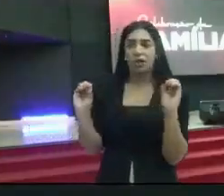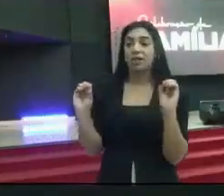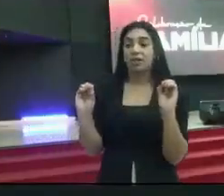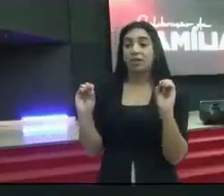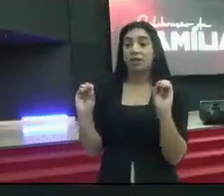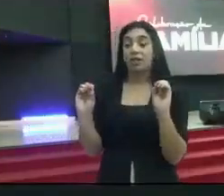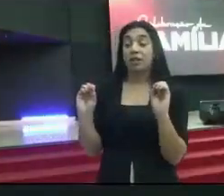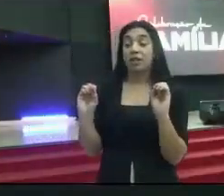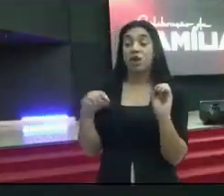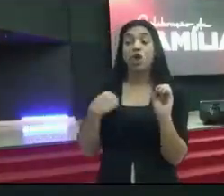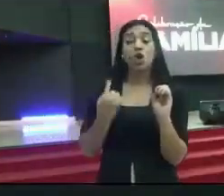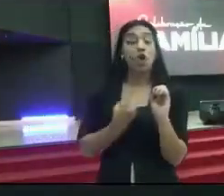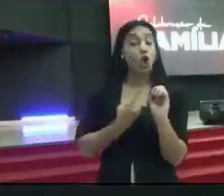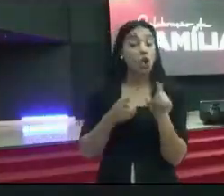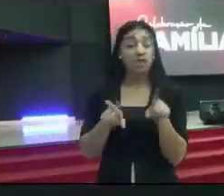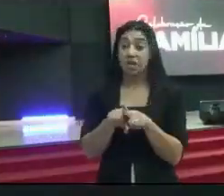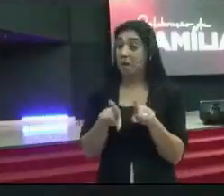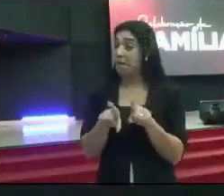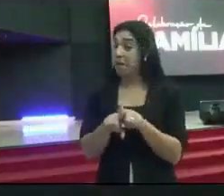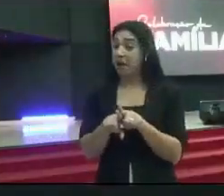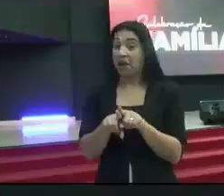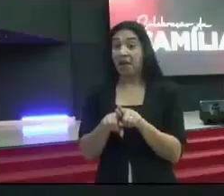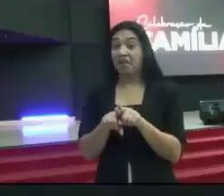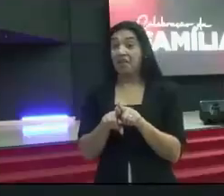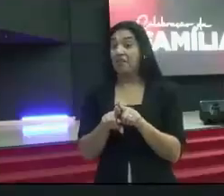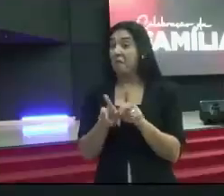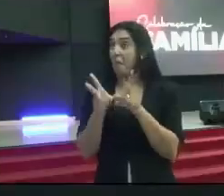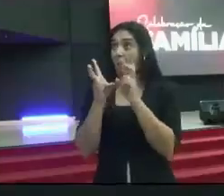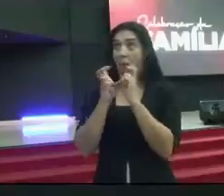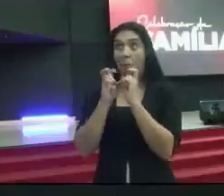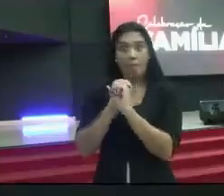E geralmente nós não percebemos